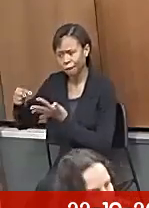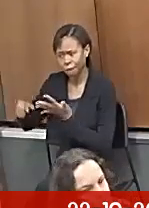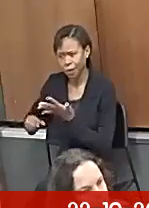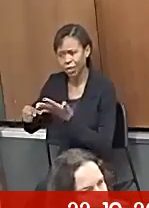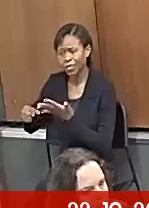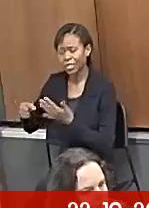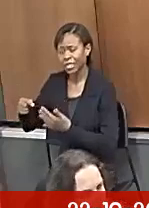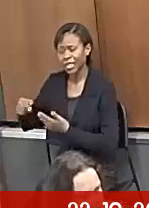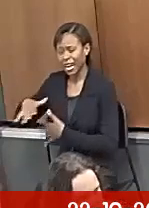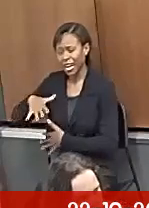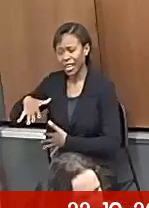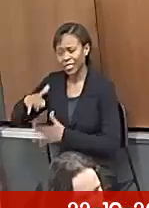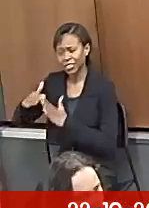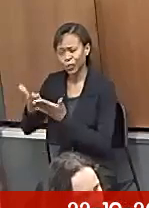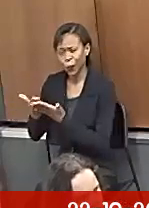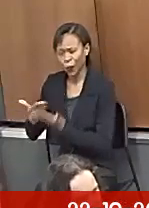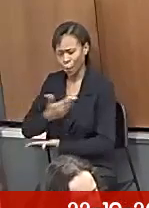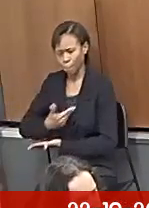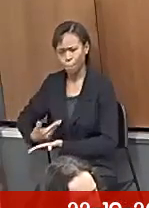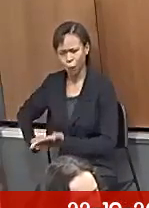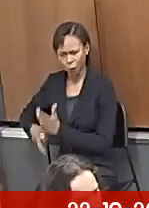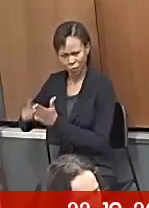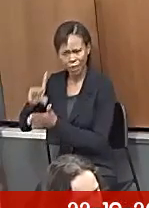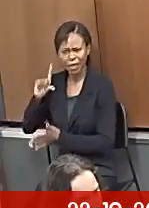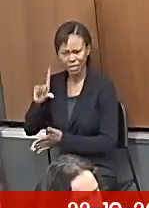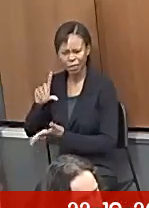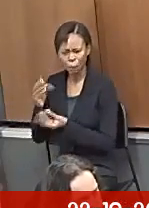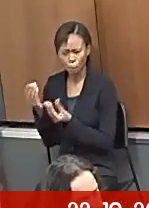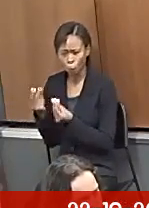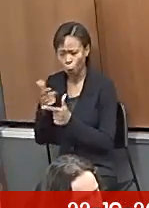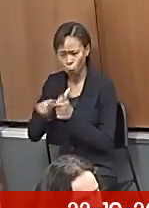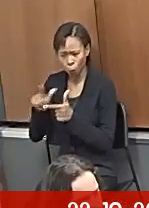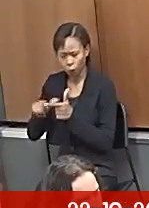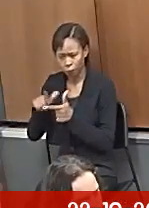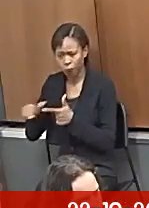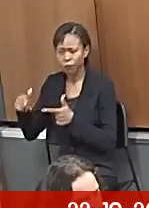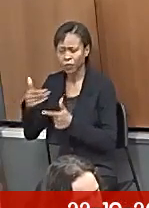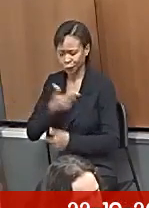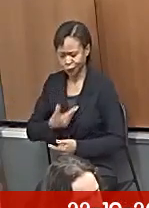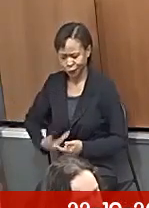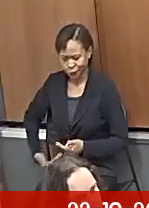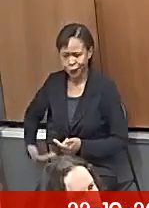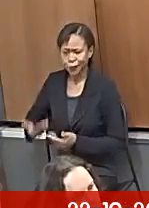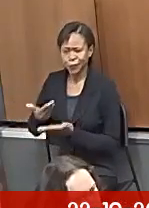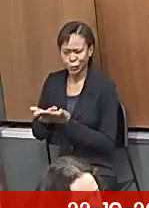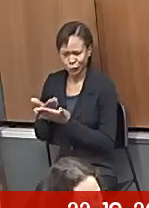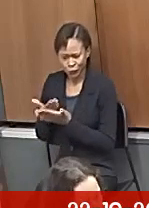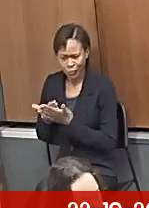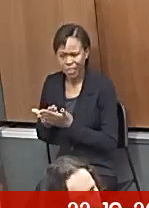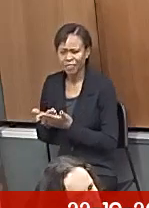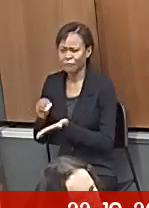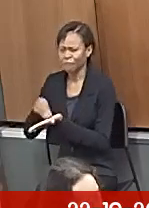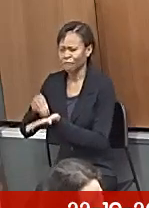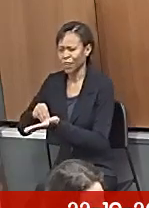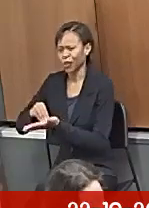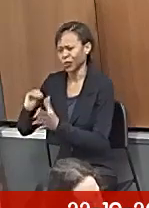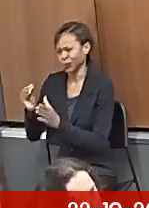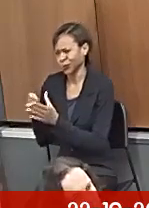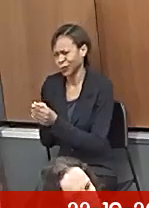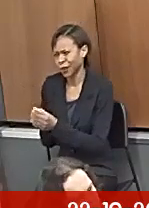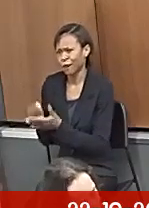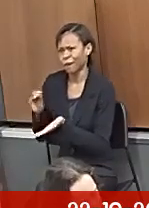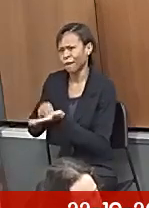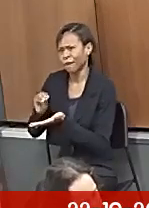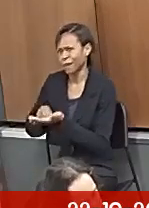A gente tinha muita demanda com relação à rede pública de educação. Falta de inclusão, falta de preparo para receber,